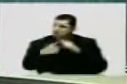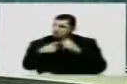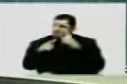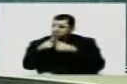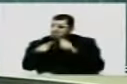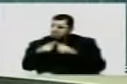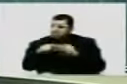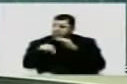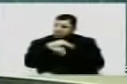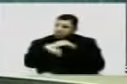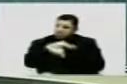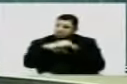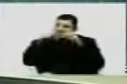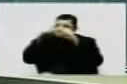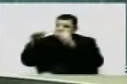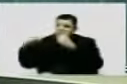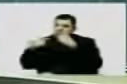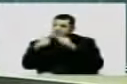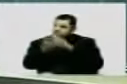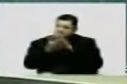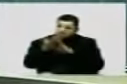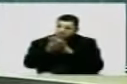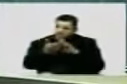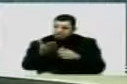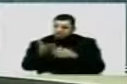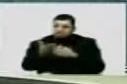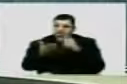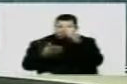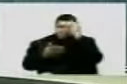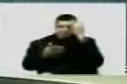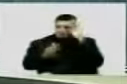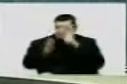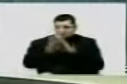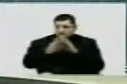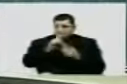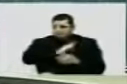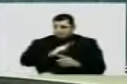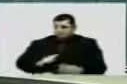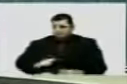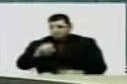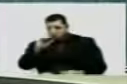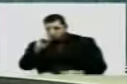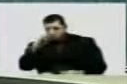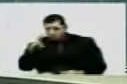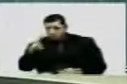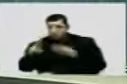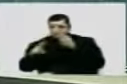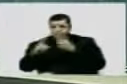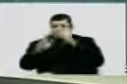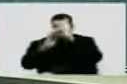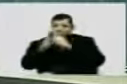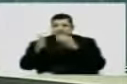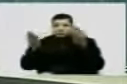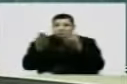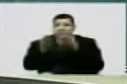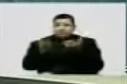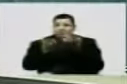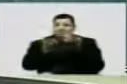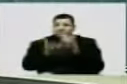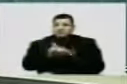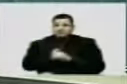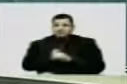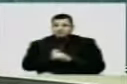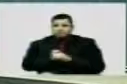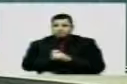do que está sendo discutido em Brasília. O governador Omar Aziz dá uma declaração nos jornais hoje,